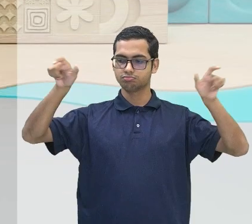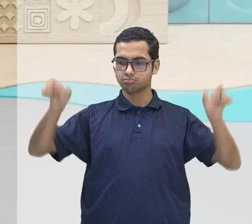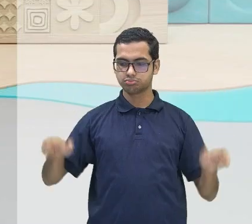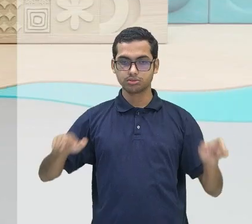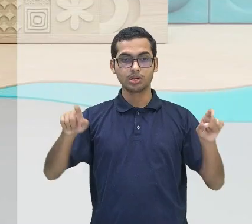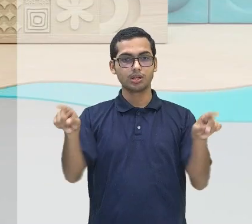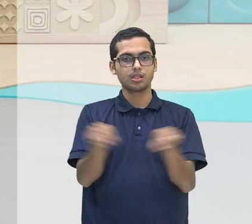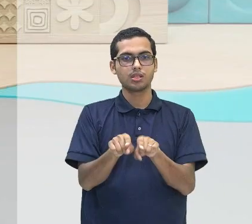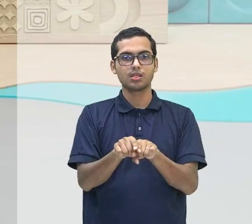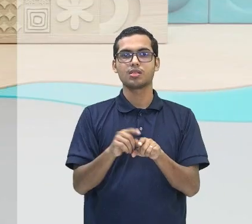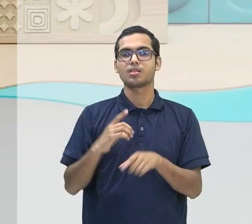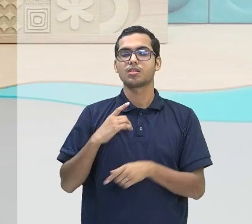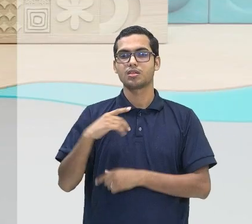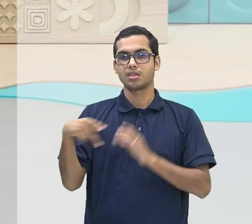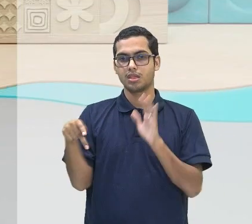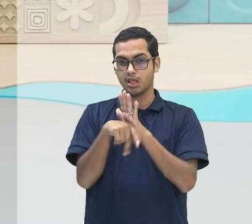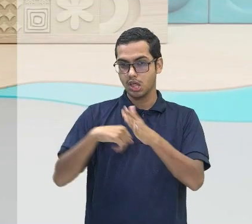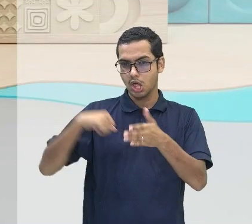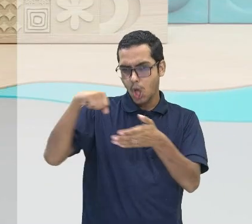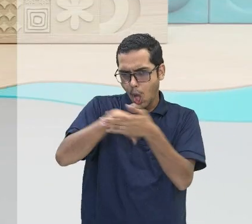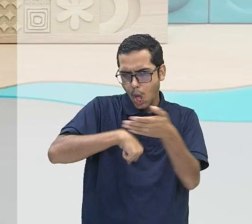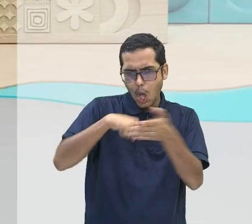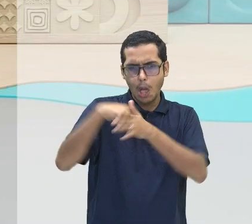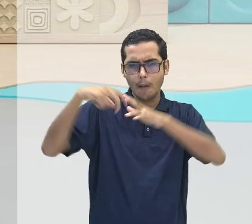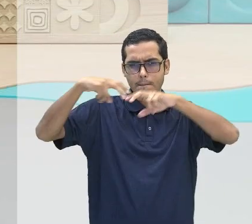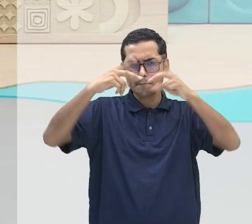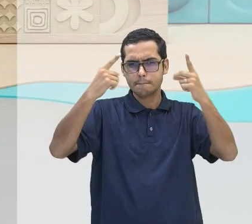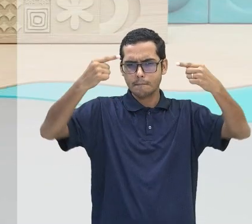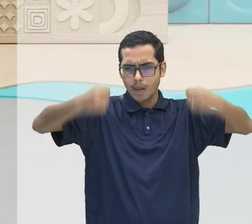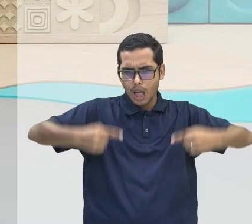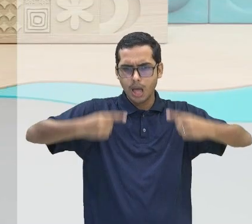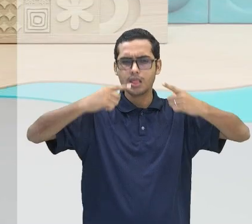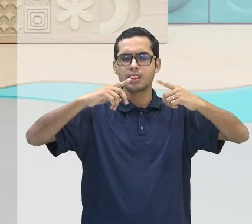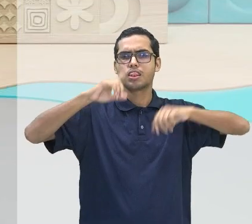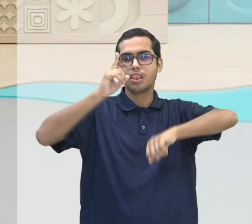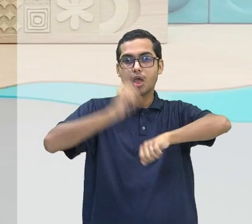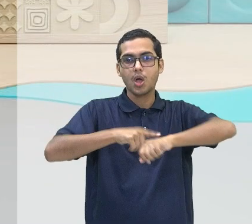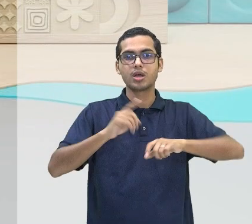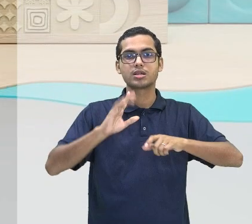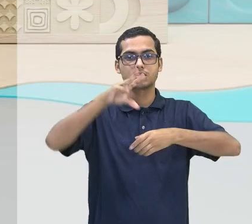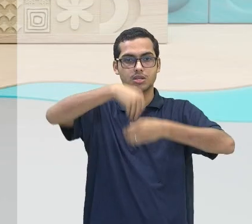ser realizadas no tatame e com a presença ali do árbitro,